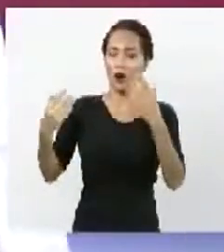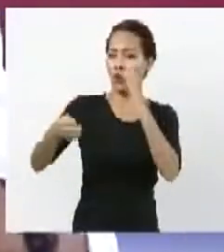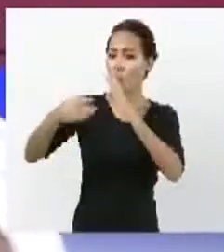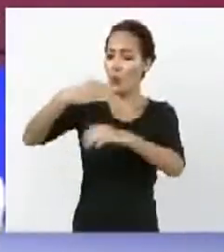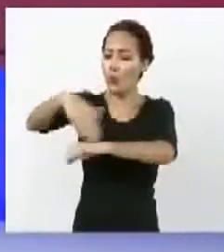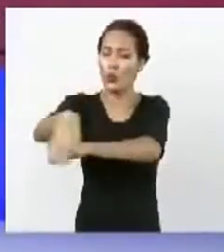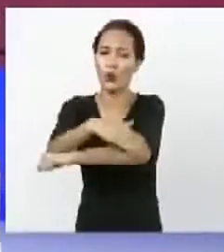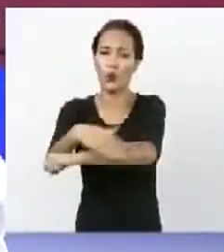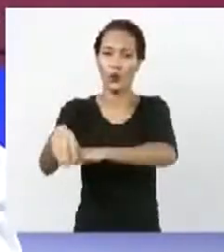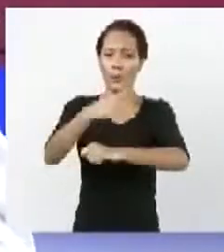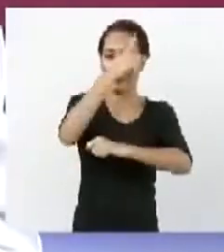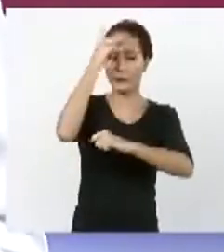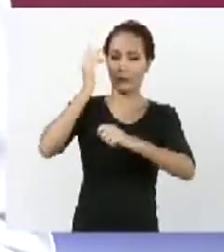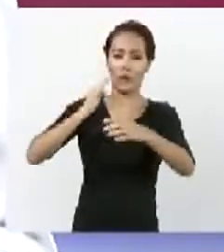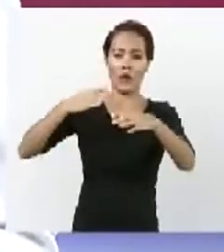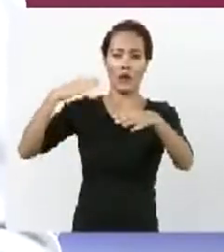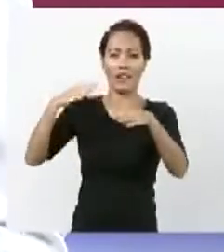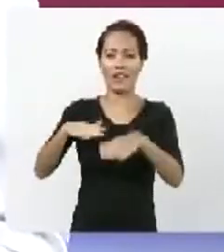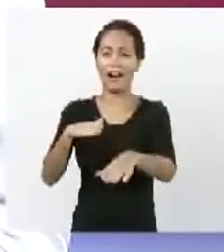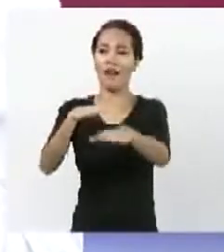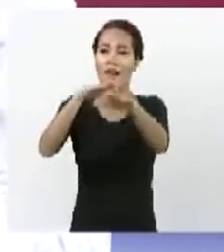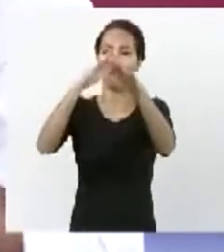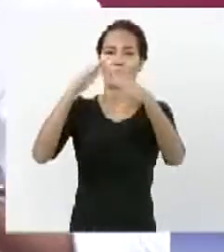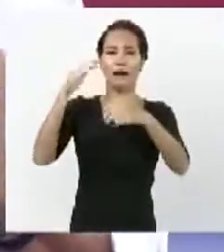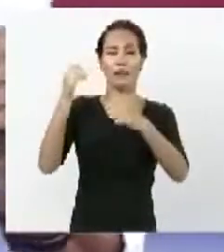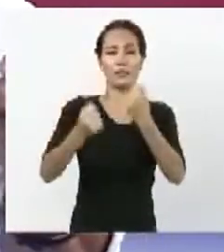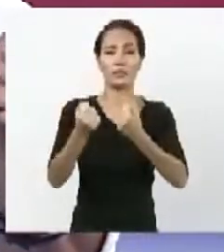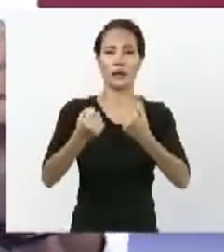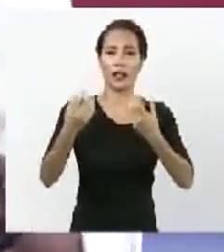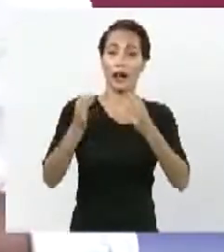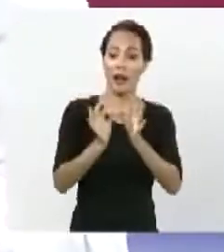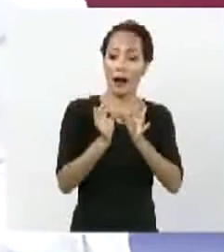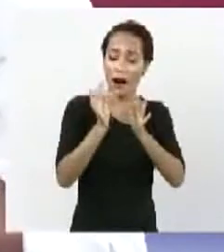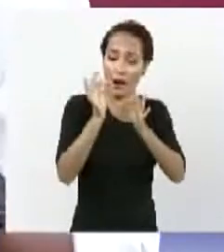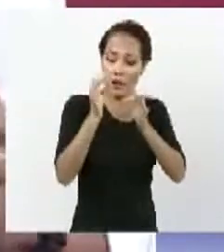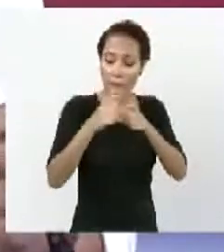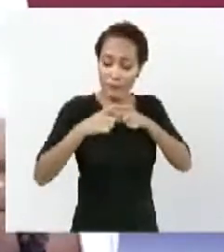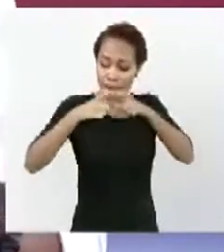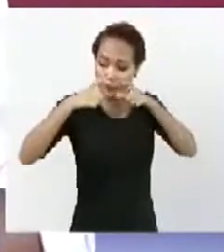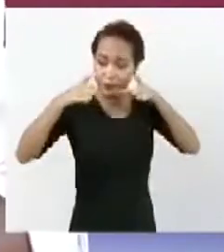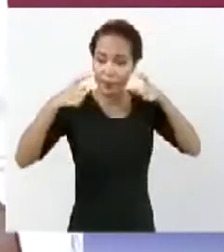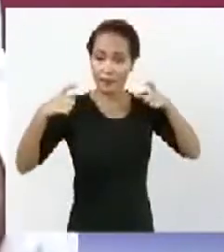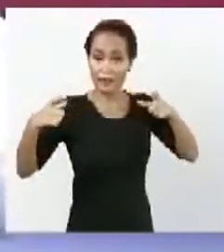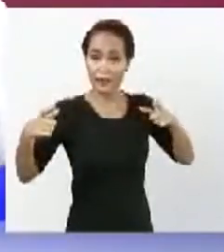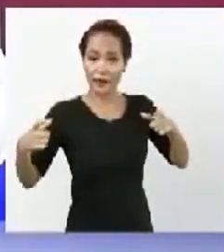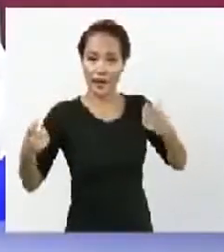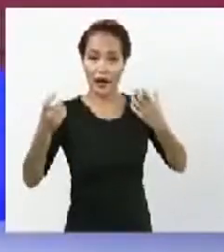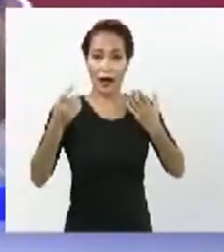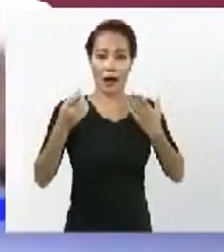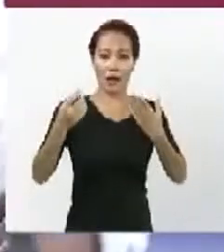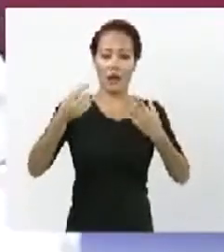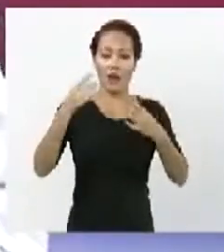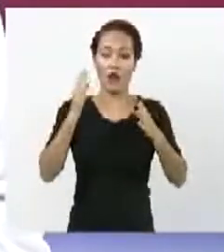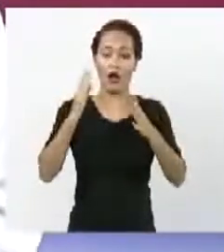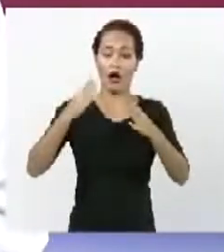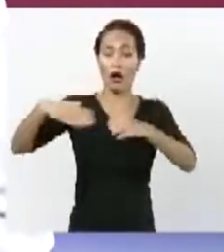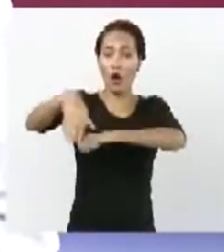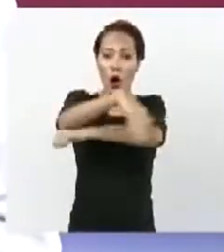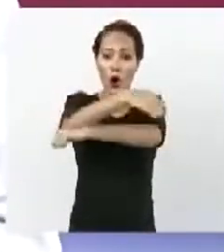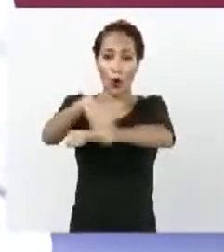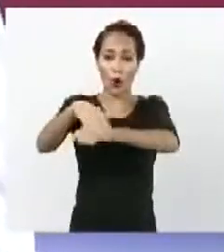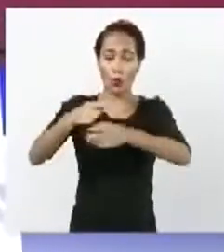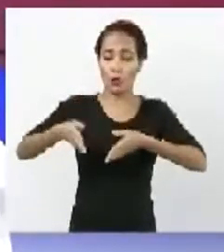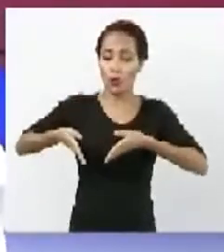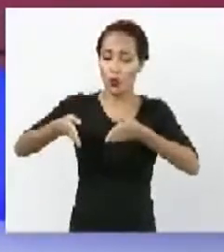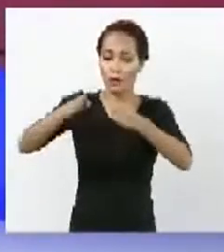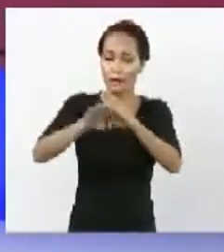maior circulação de veículos dentro de Belém, o prolongamento, a duplicação de vias, como é o caso da própria Yamada, da estrada da